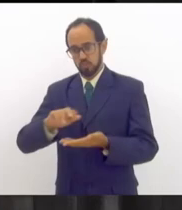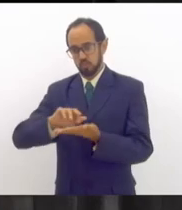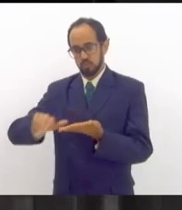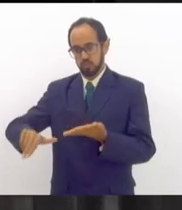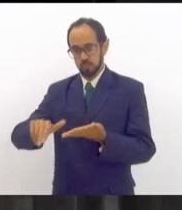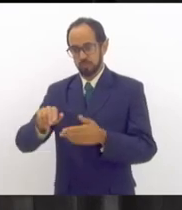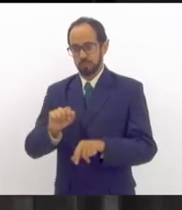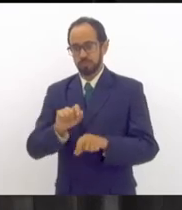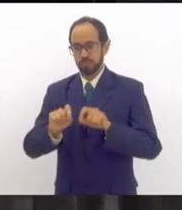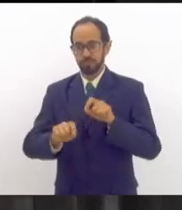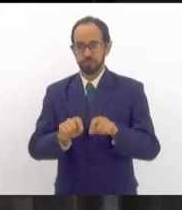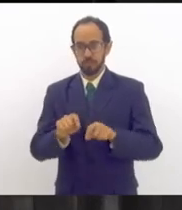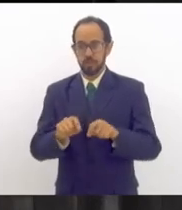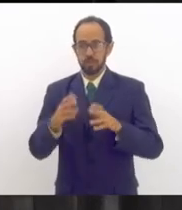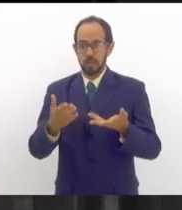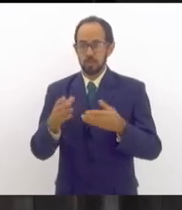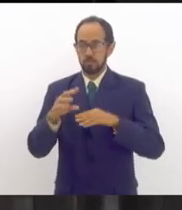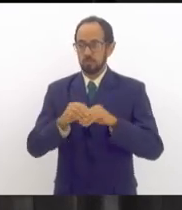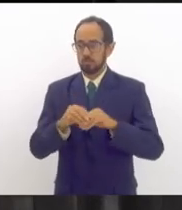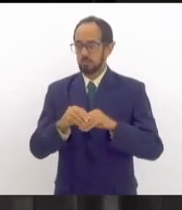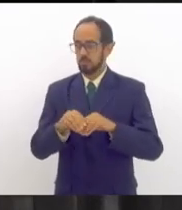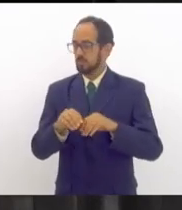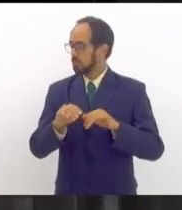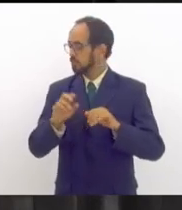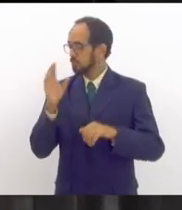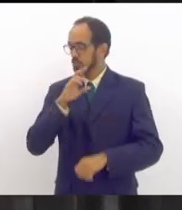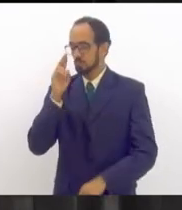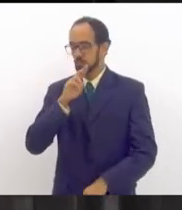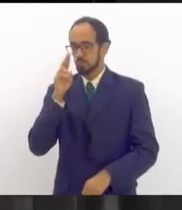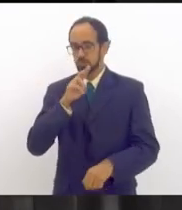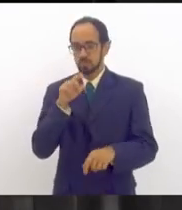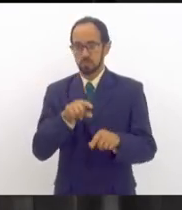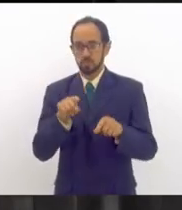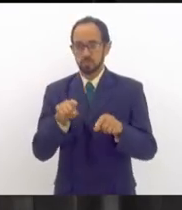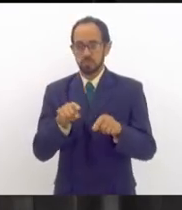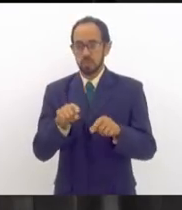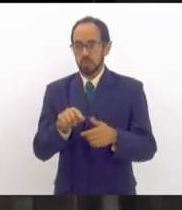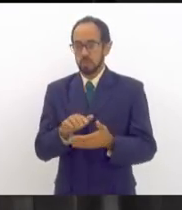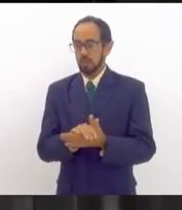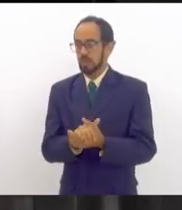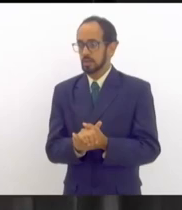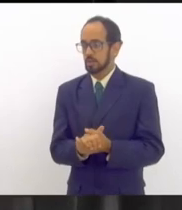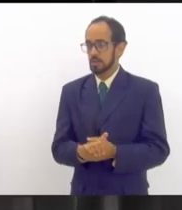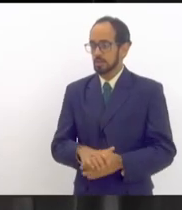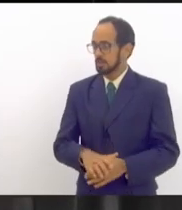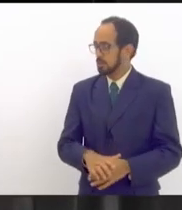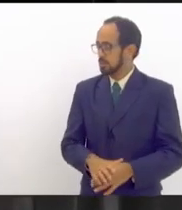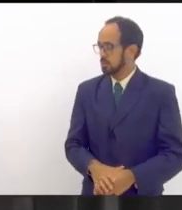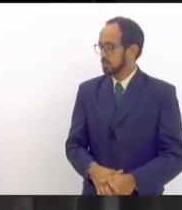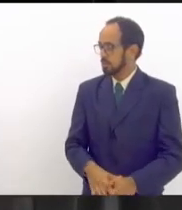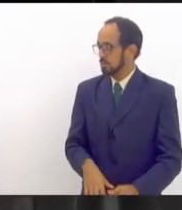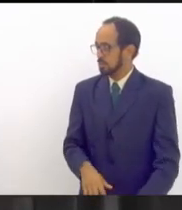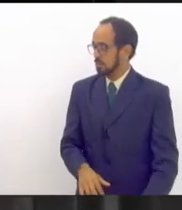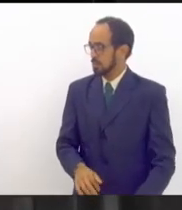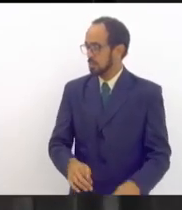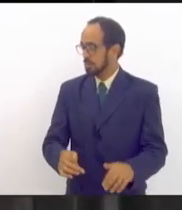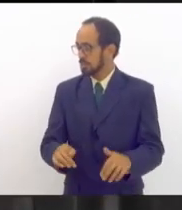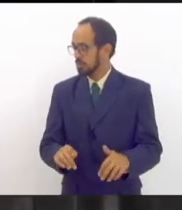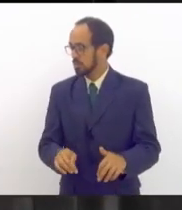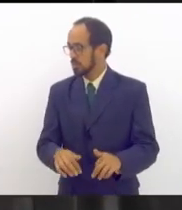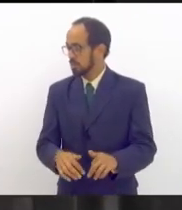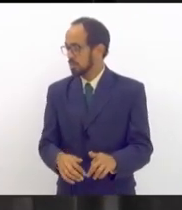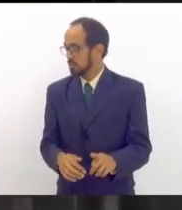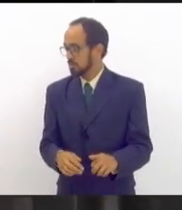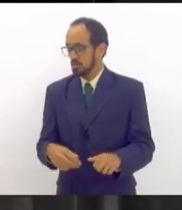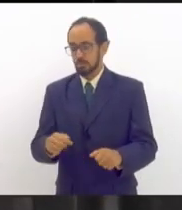eu quero reforçar A Urgência da situação e eu queria terminar pedindo a presidência da casa para que a gente